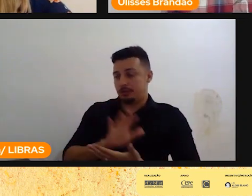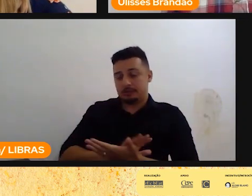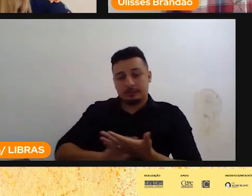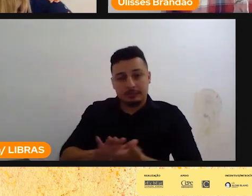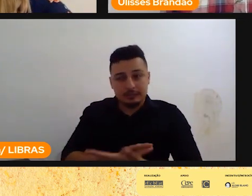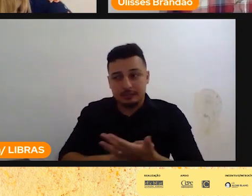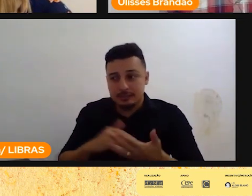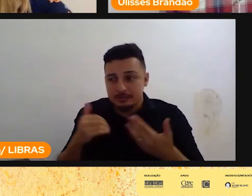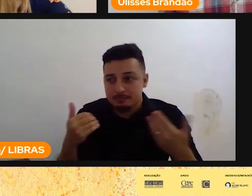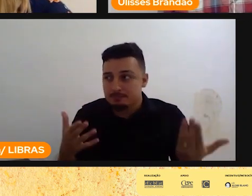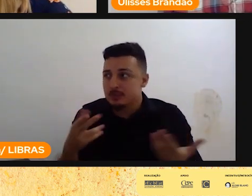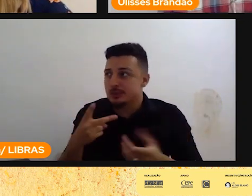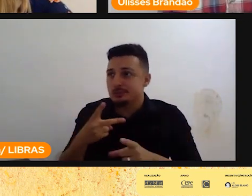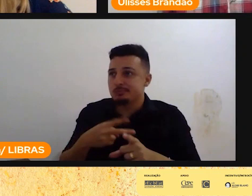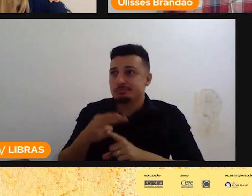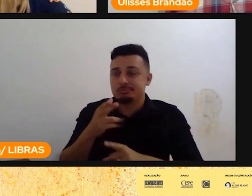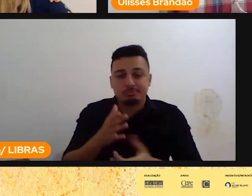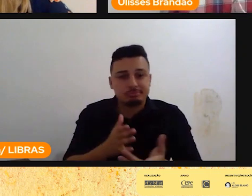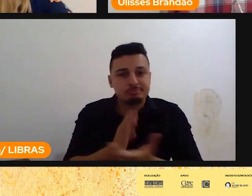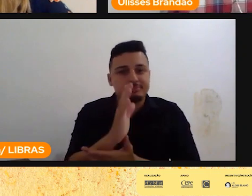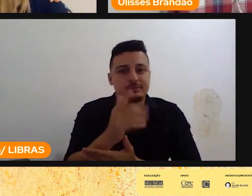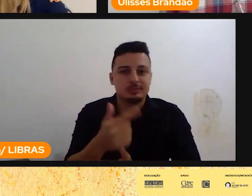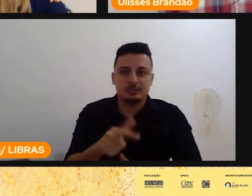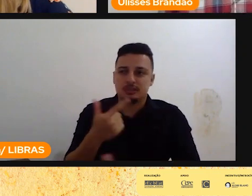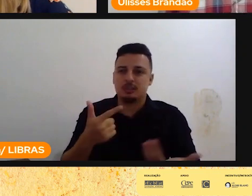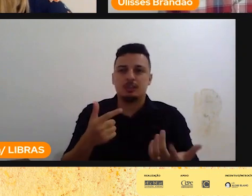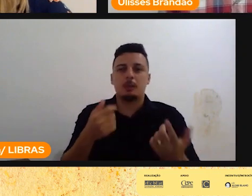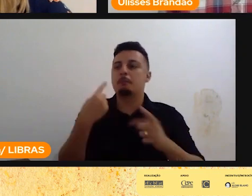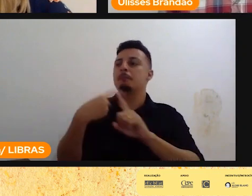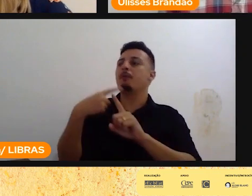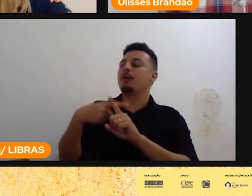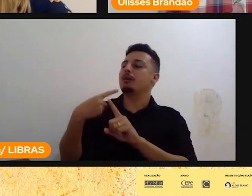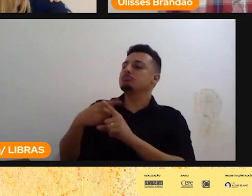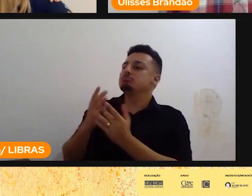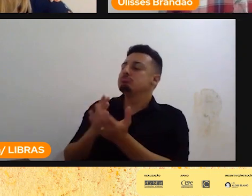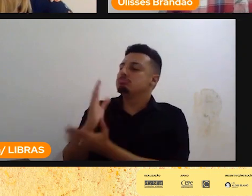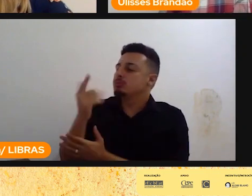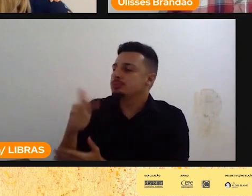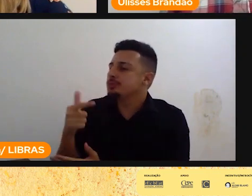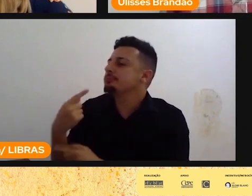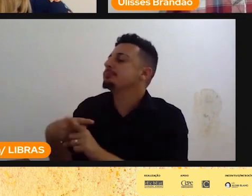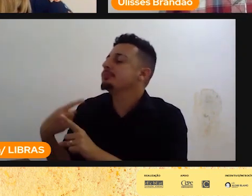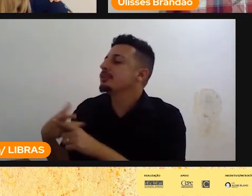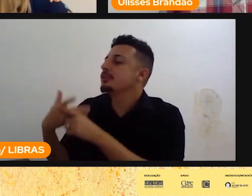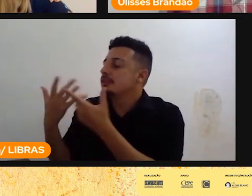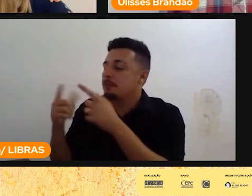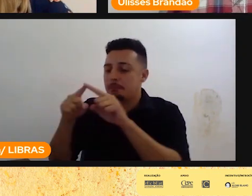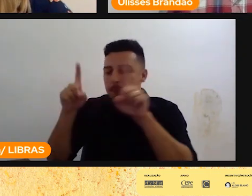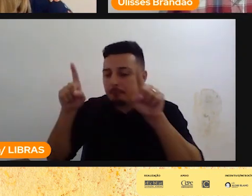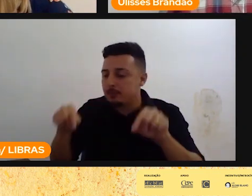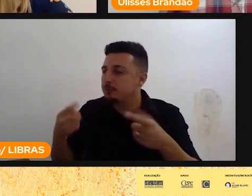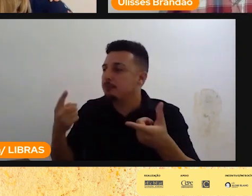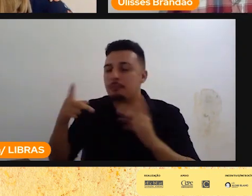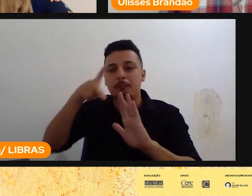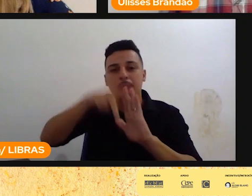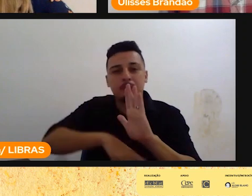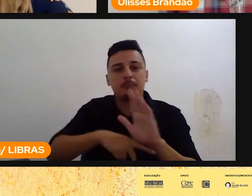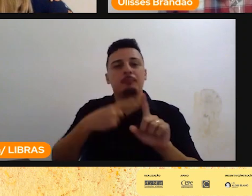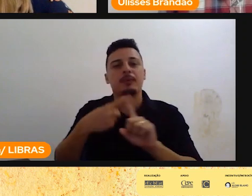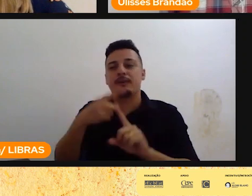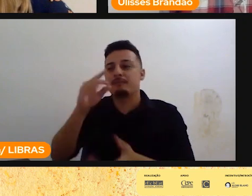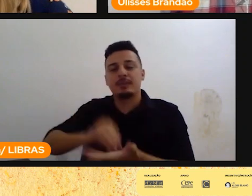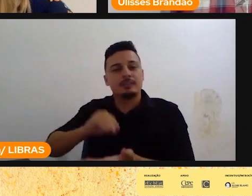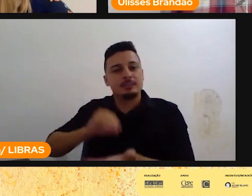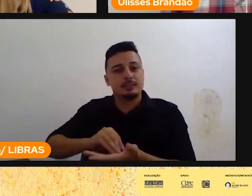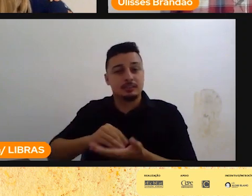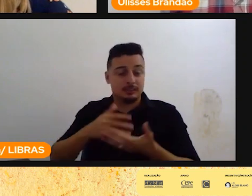contas não aprovaram nenhum, né, e sem justificar por que não aprovaram. Então, na prática, continua sem ter uma linha